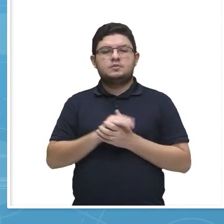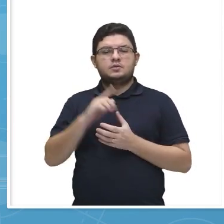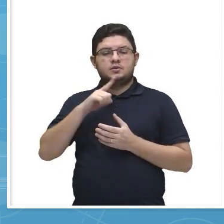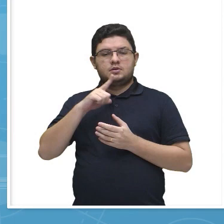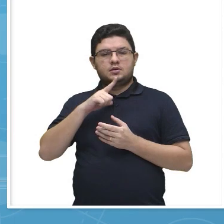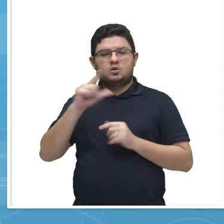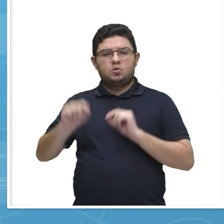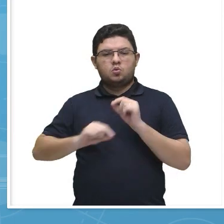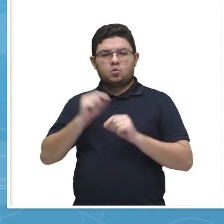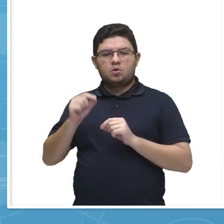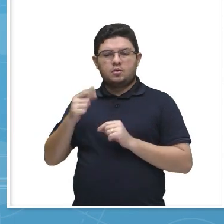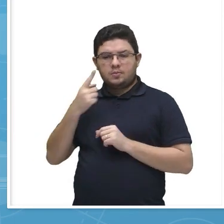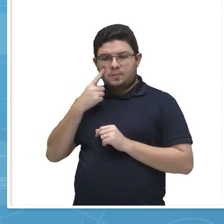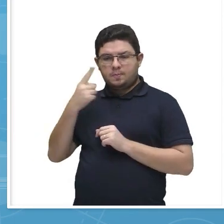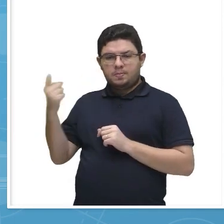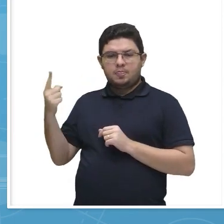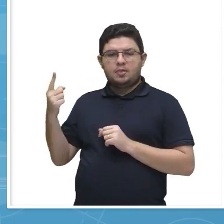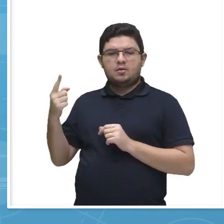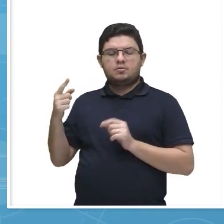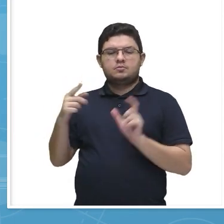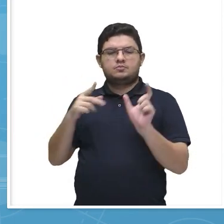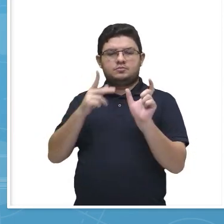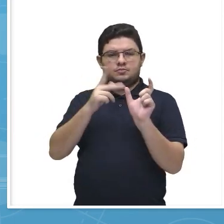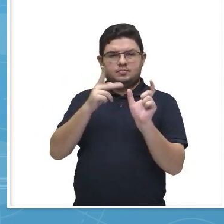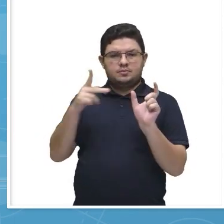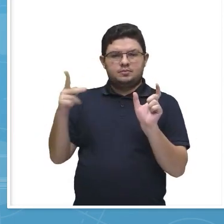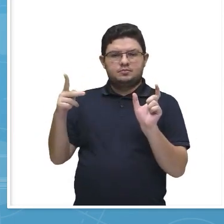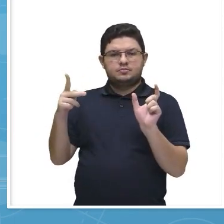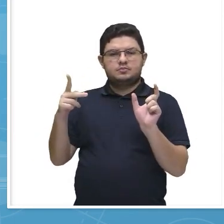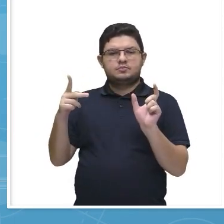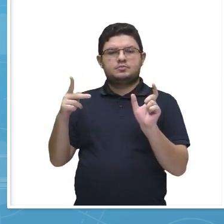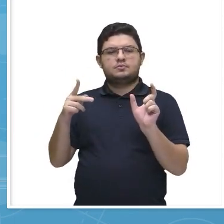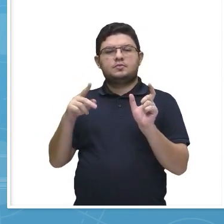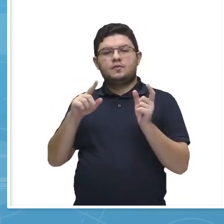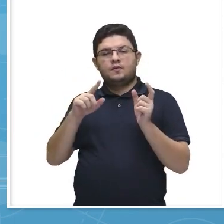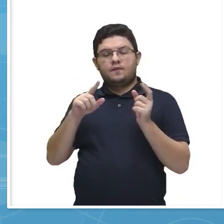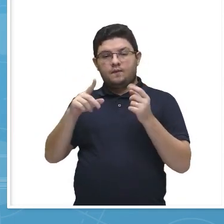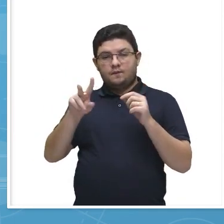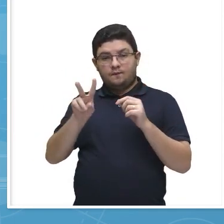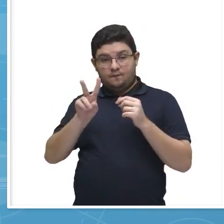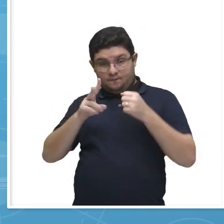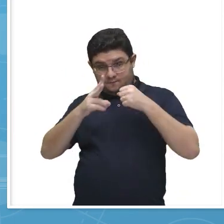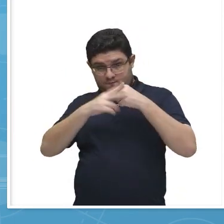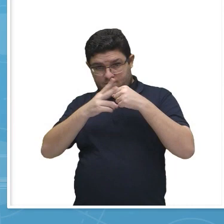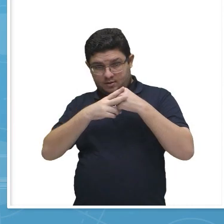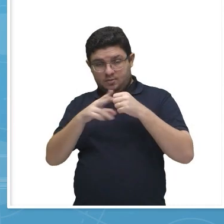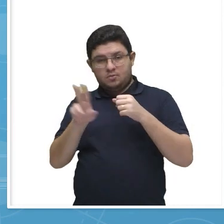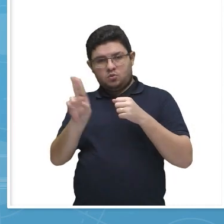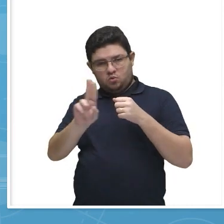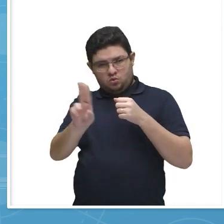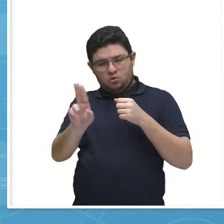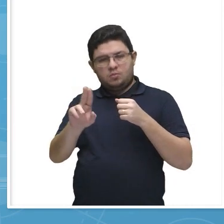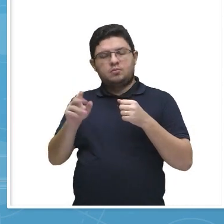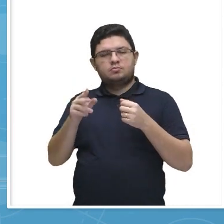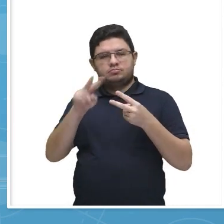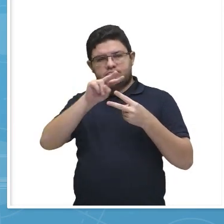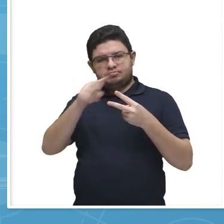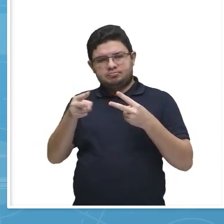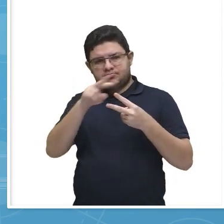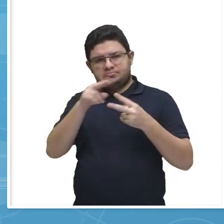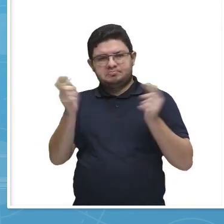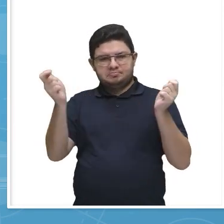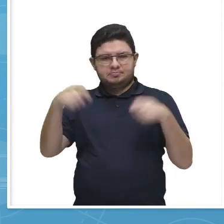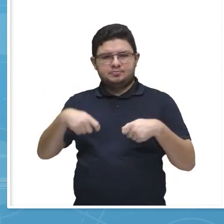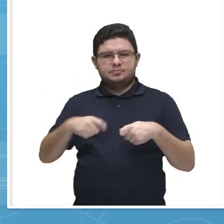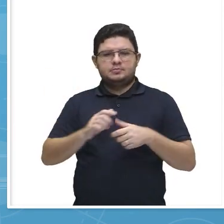verbo nominal, ou seja, possui dois núcleos aí, um verbo e um predicativo sujeito,